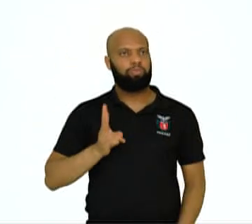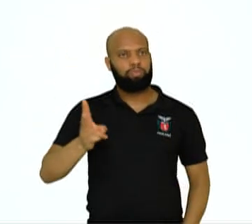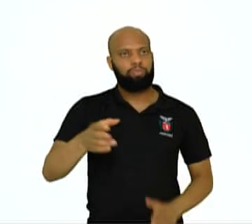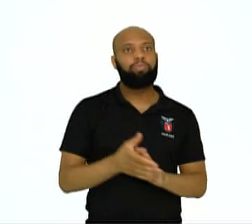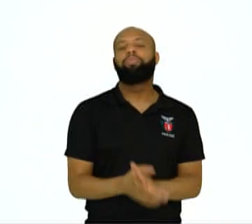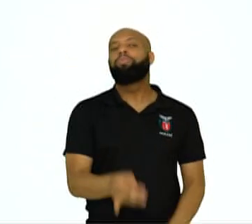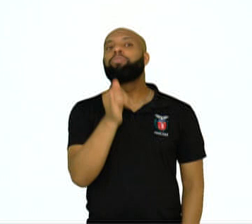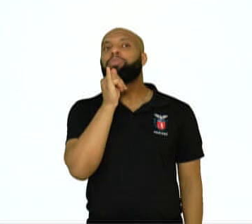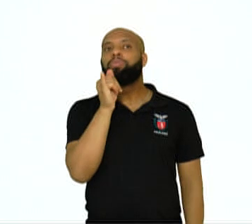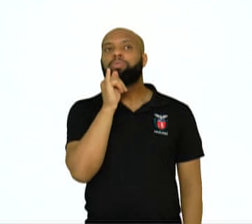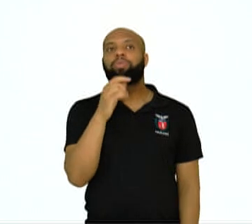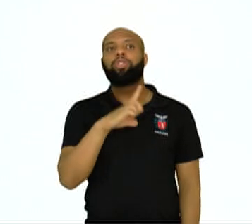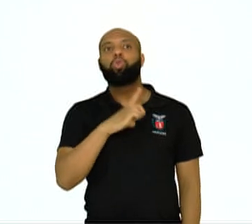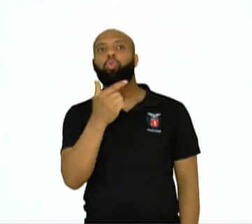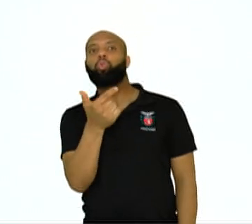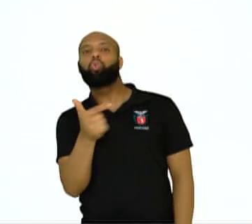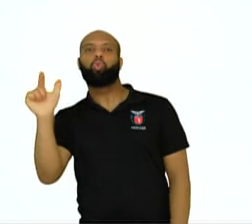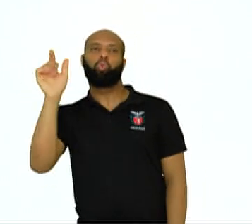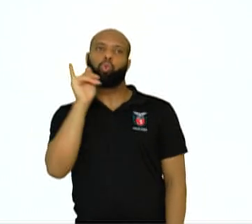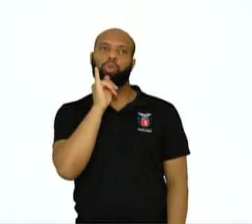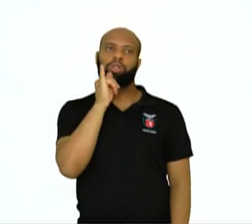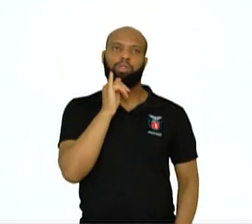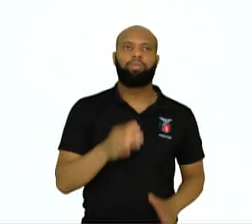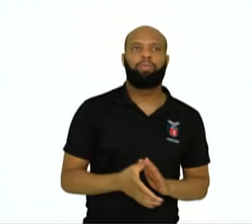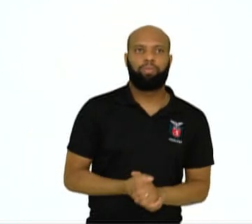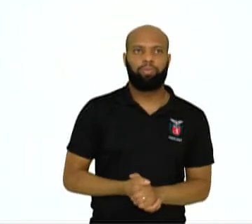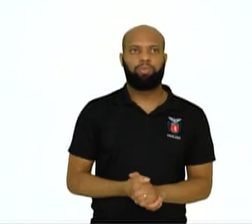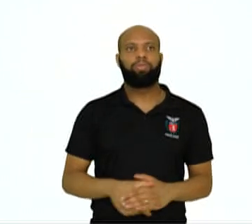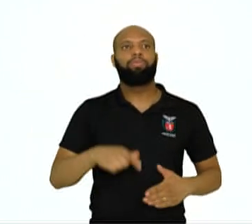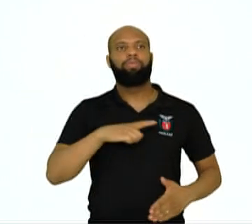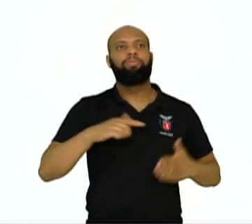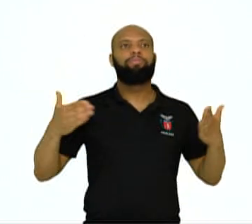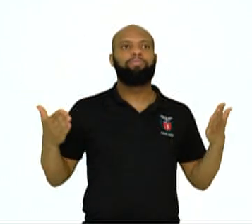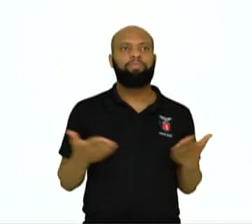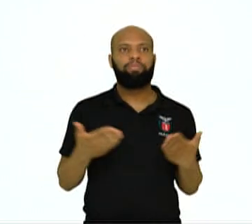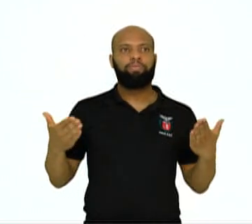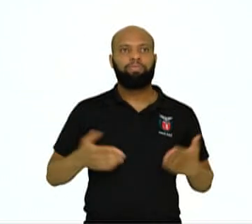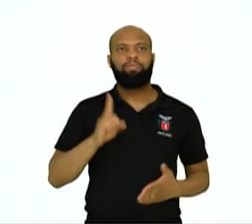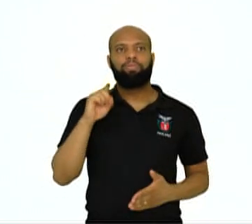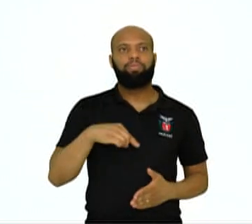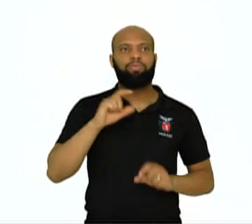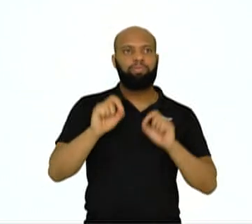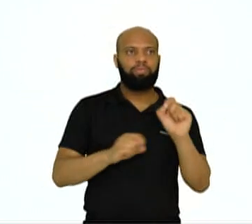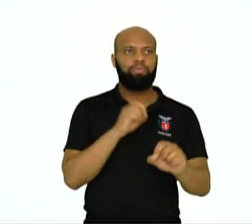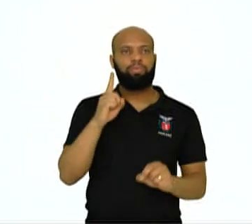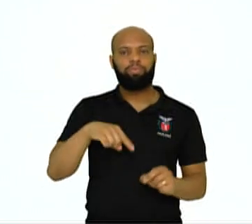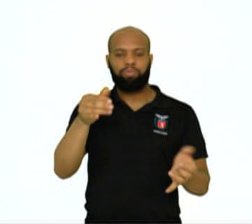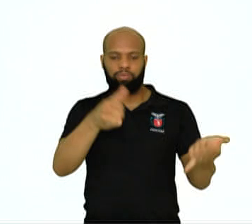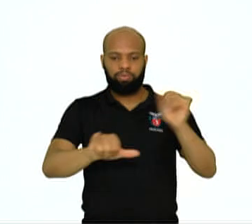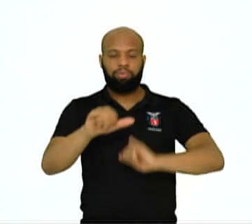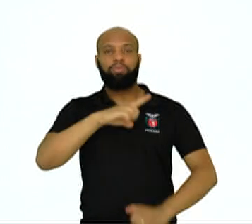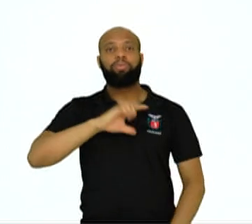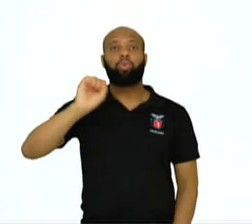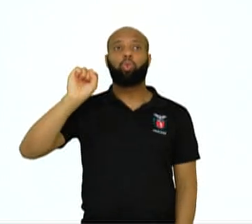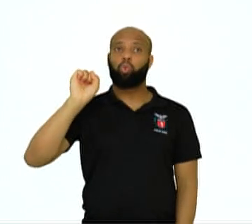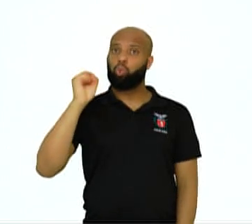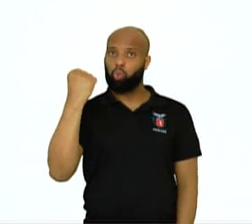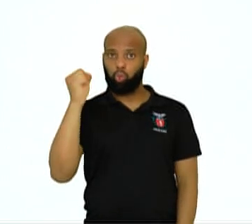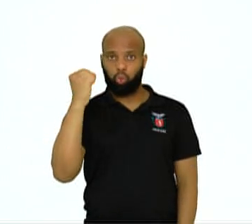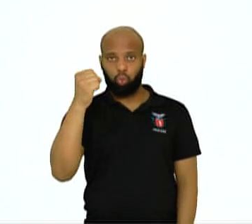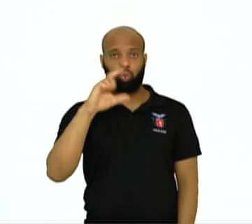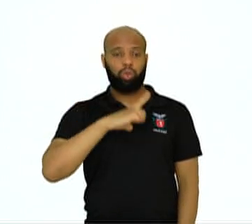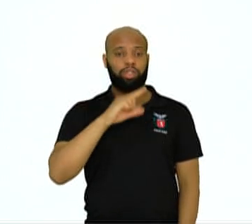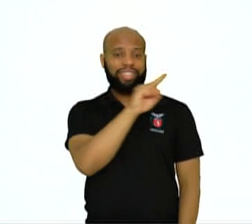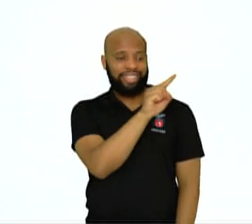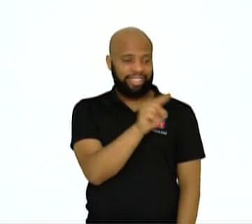Por exemplo, um outro exemplo. Nós temos agora um elemento, né, com 8, o seu